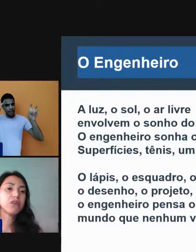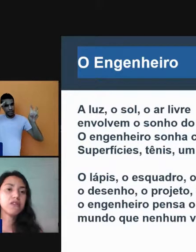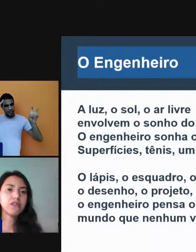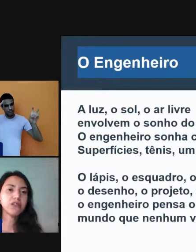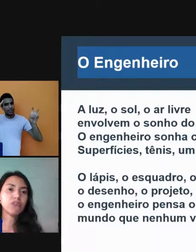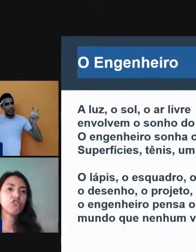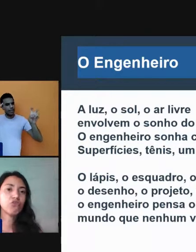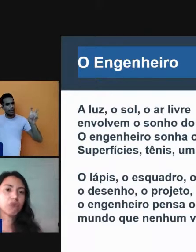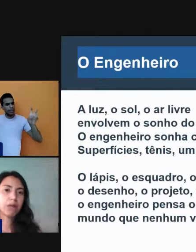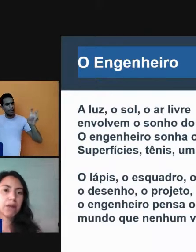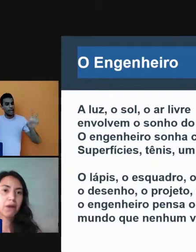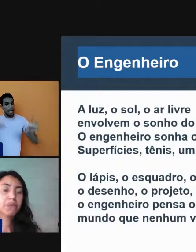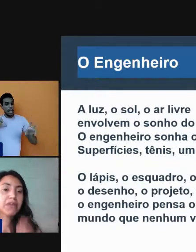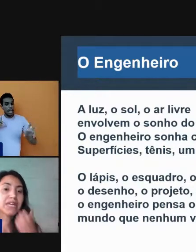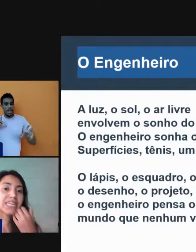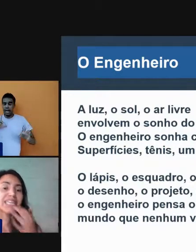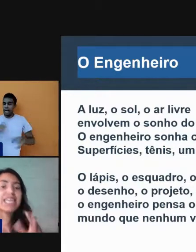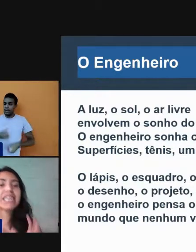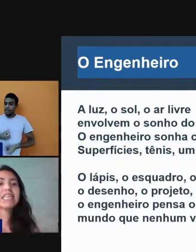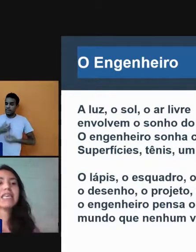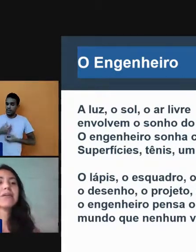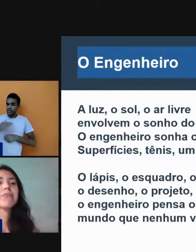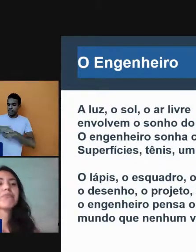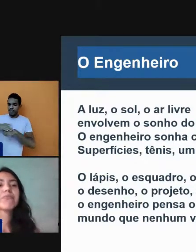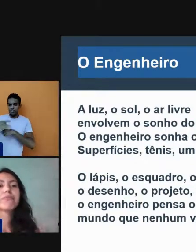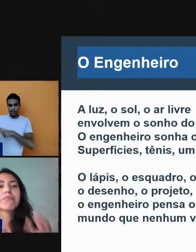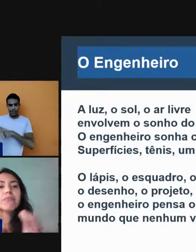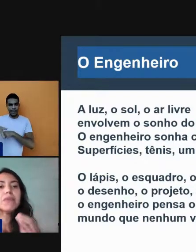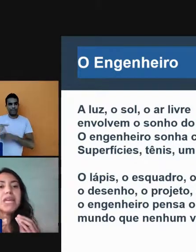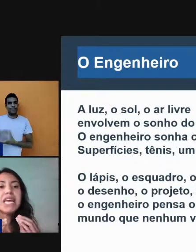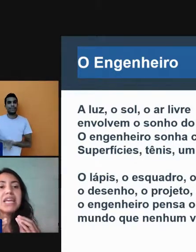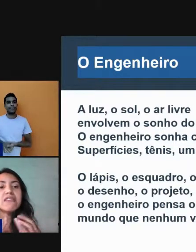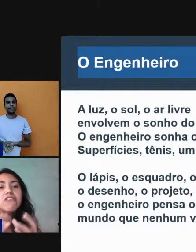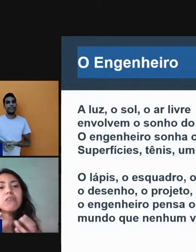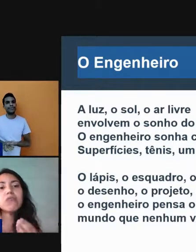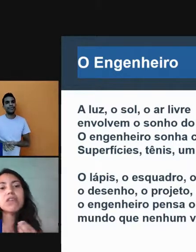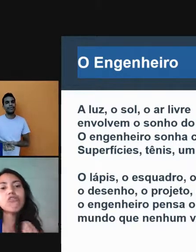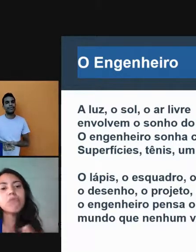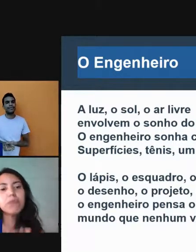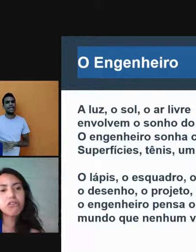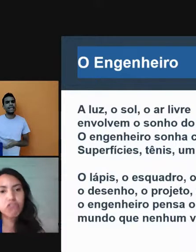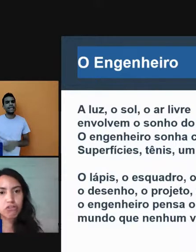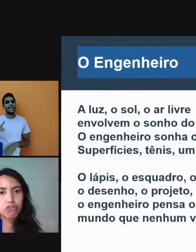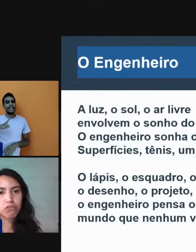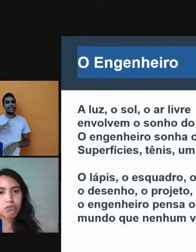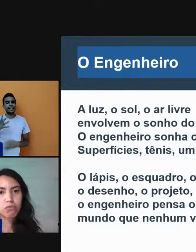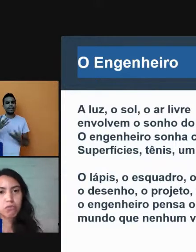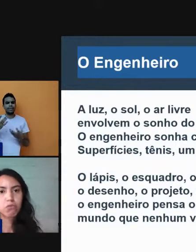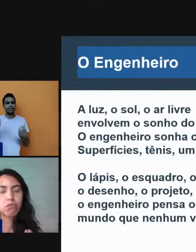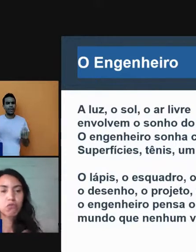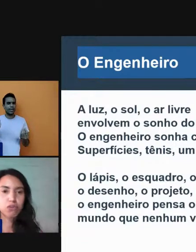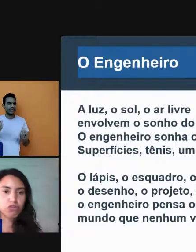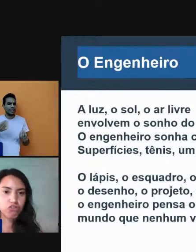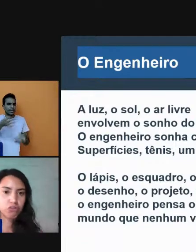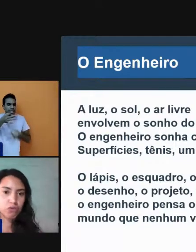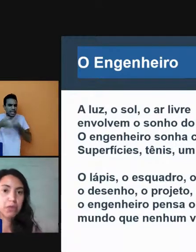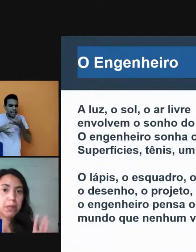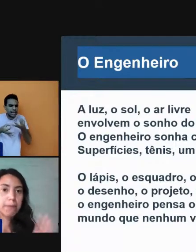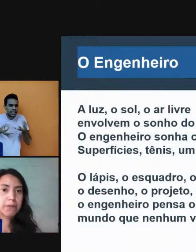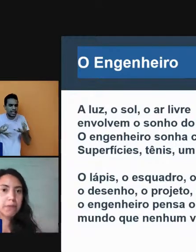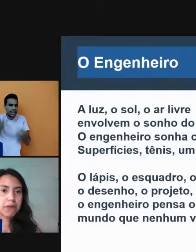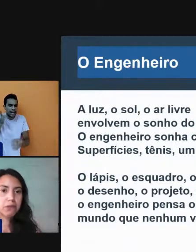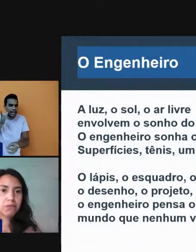na poesia de João Cabral. E aqui existem muitas pistas do seu